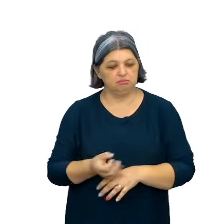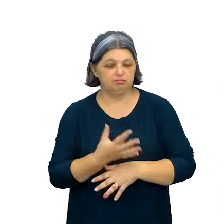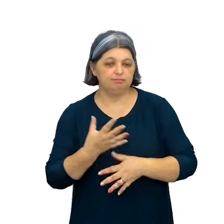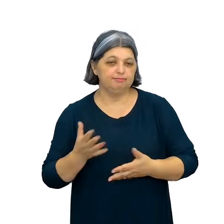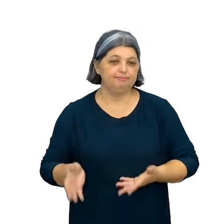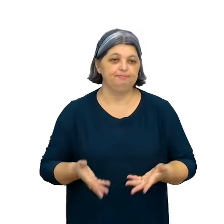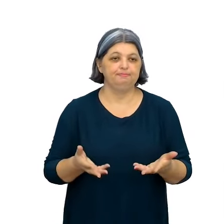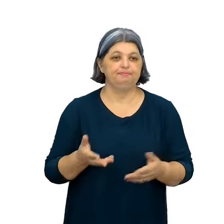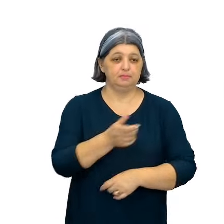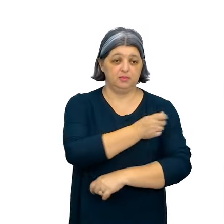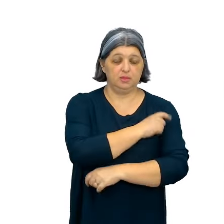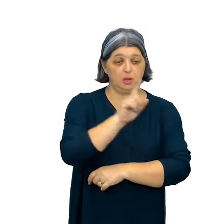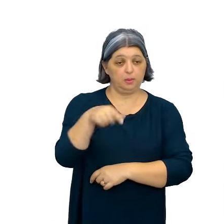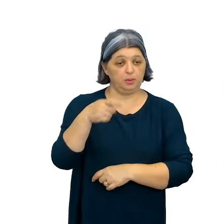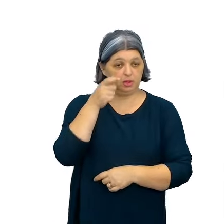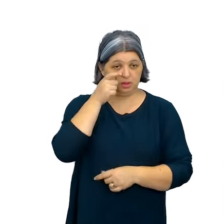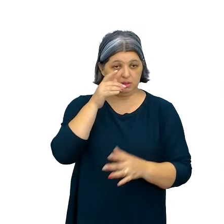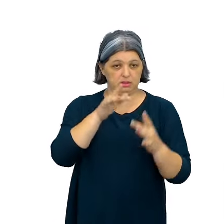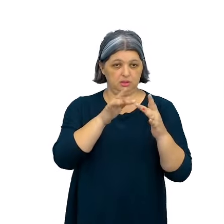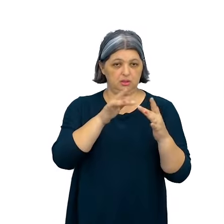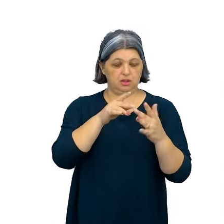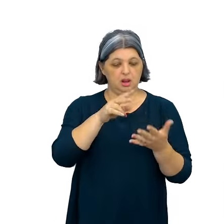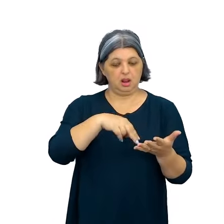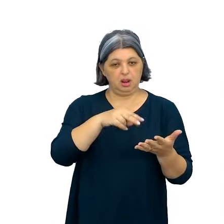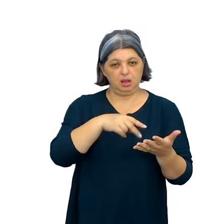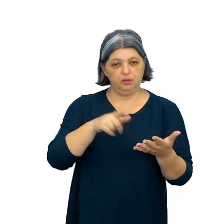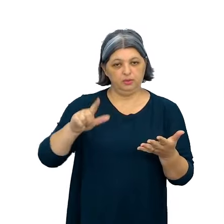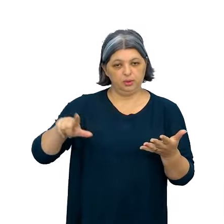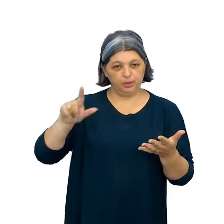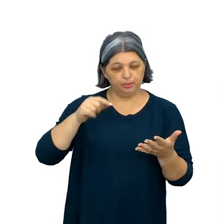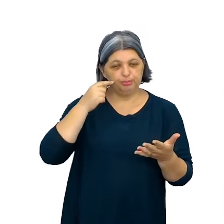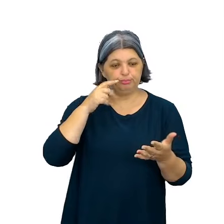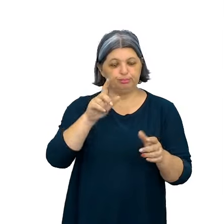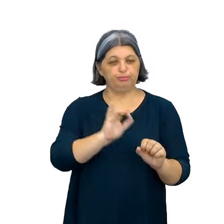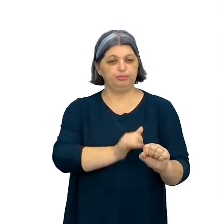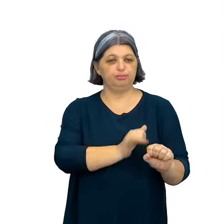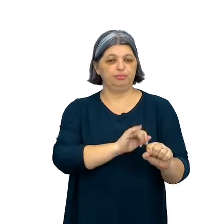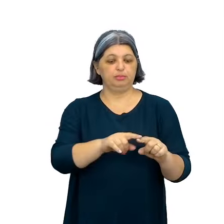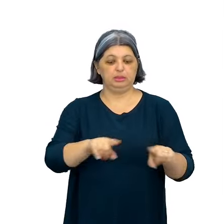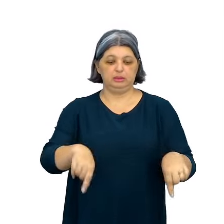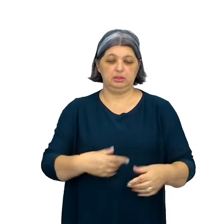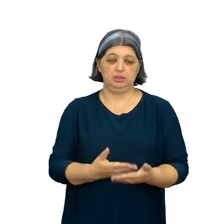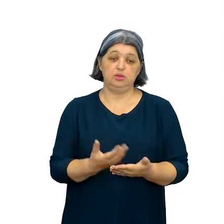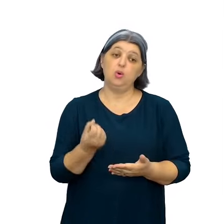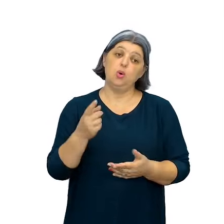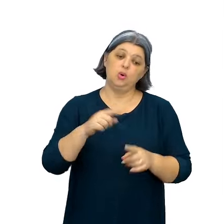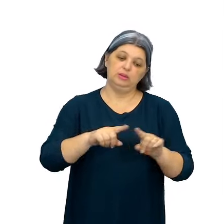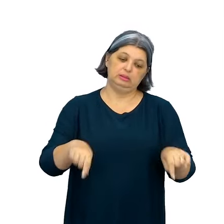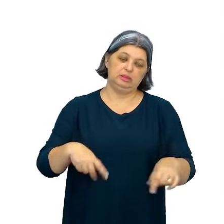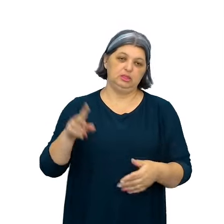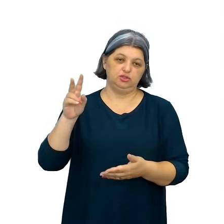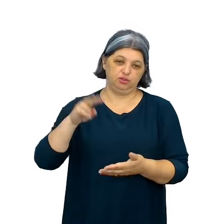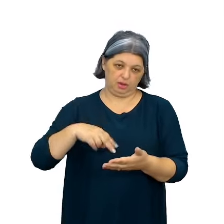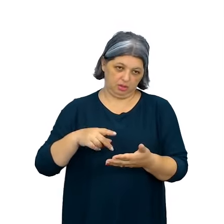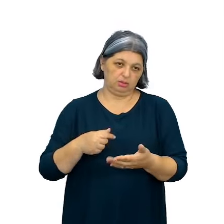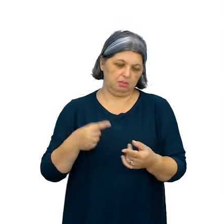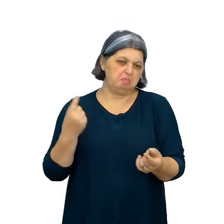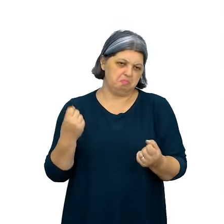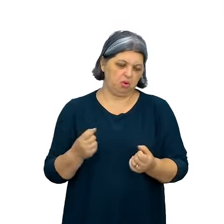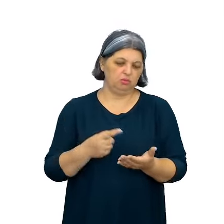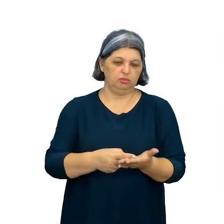seria interessante que ele estivesse em contato com livros de crônicas na sala de aula ou na sala de leitura. Isso poderá ser combinado